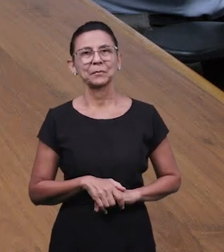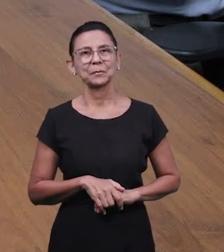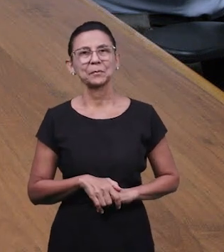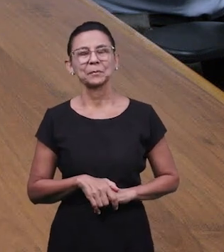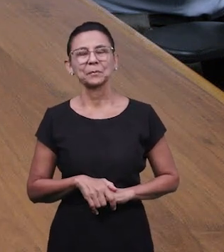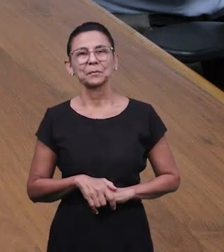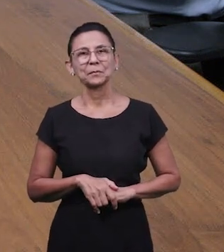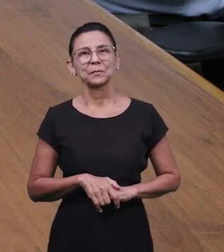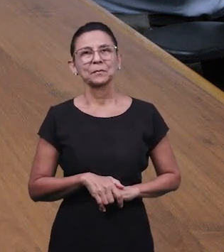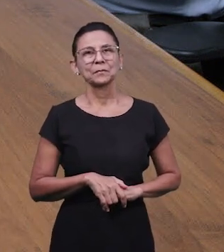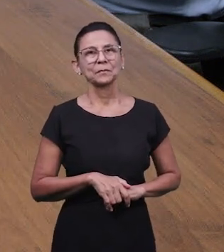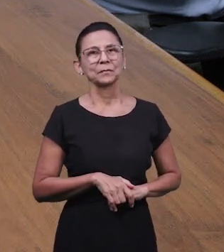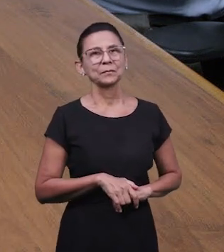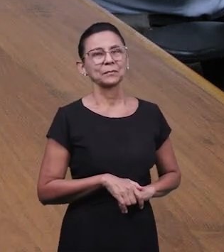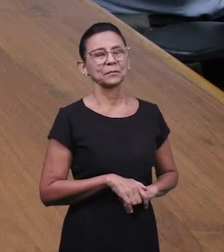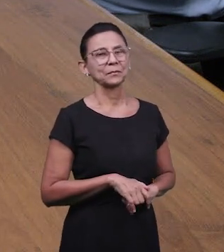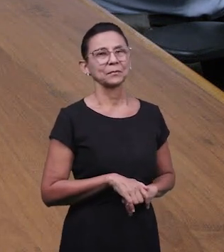isso,